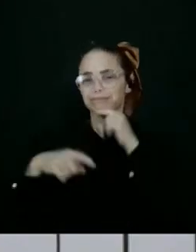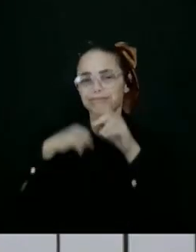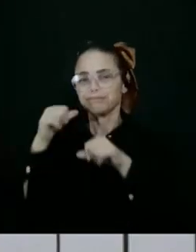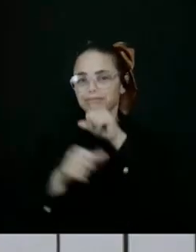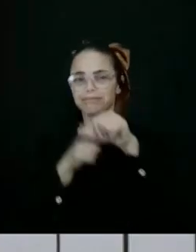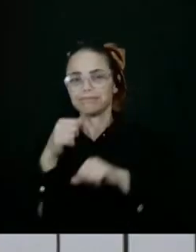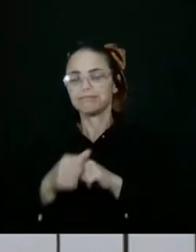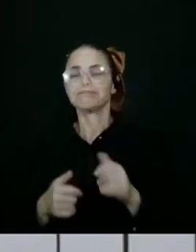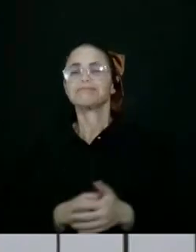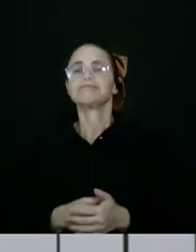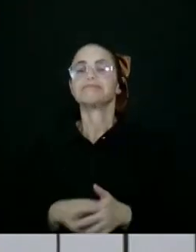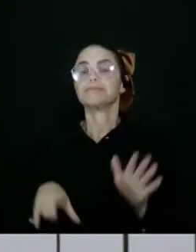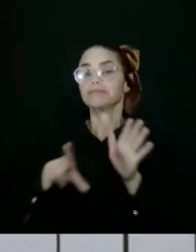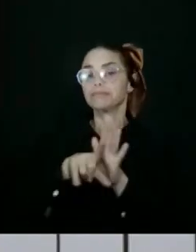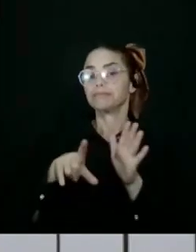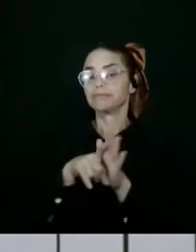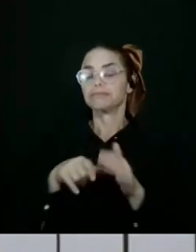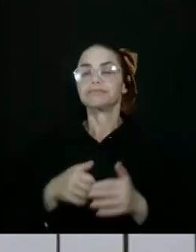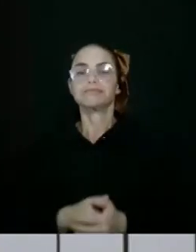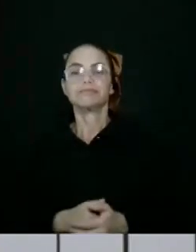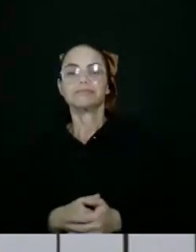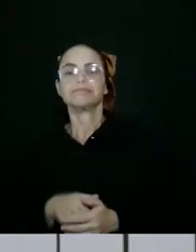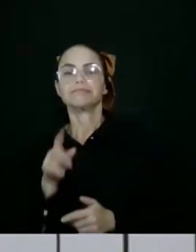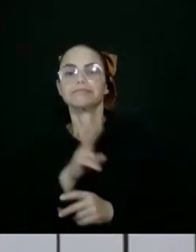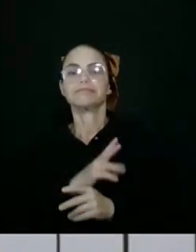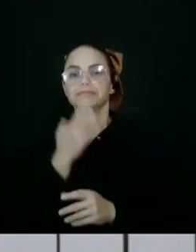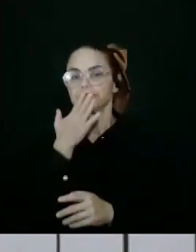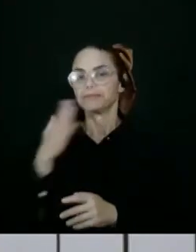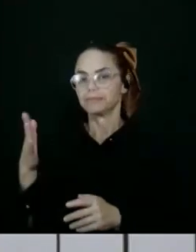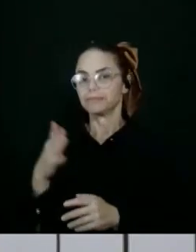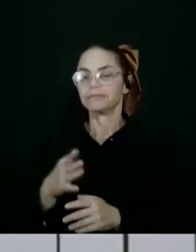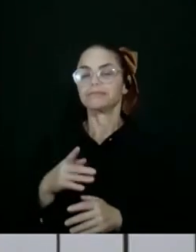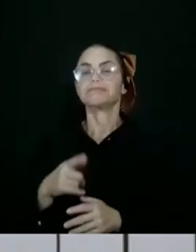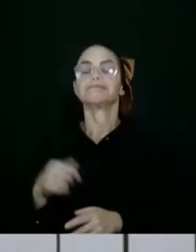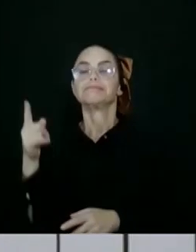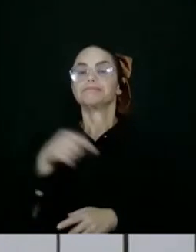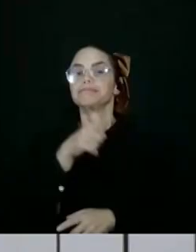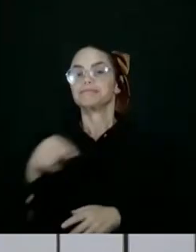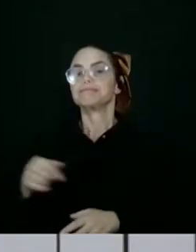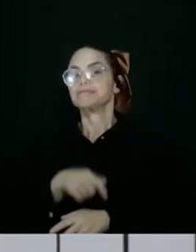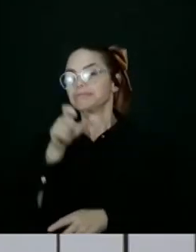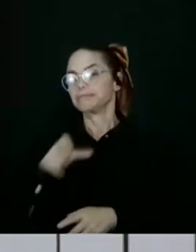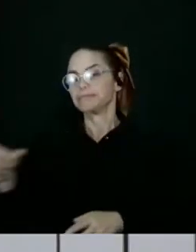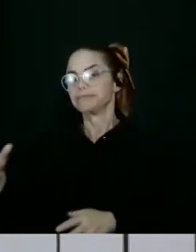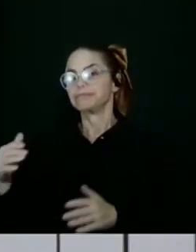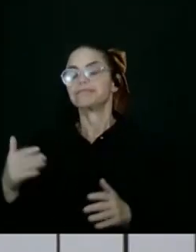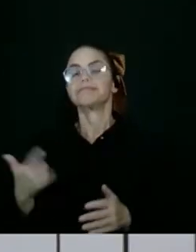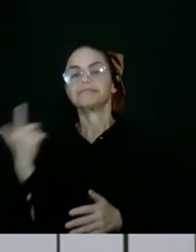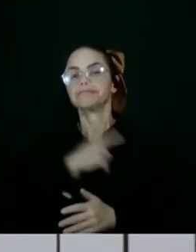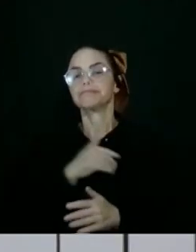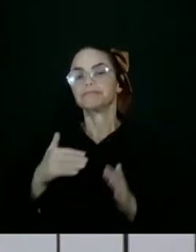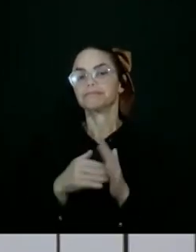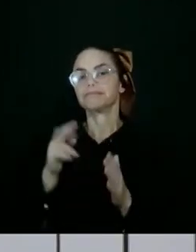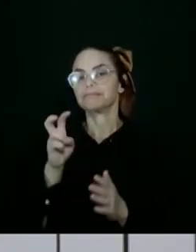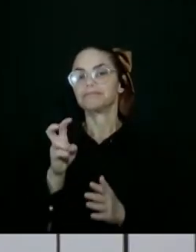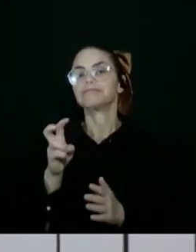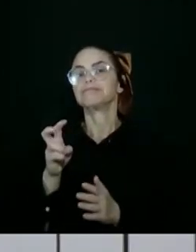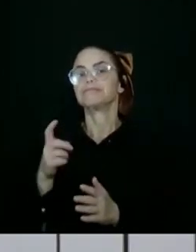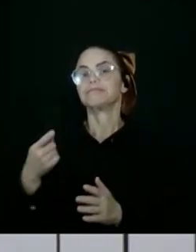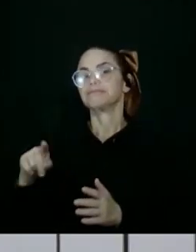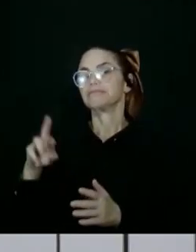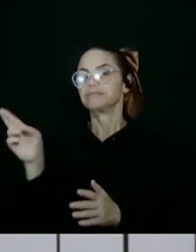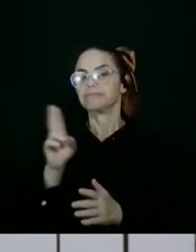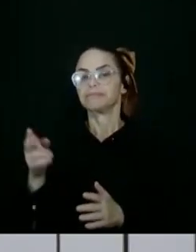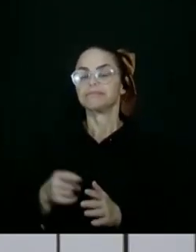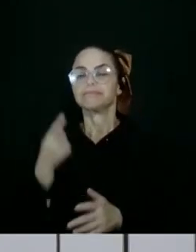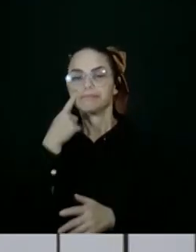legislação, principalmente em relação à promessa de isenção para as pessoas que ganham até R$5.000. Você confere agora as